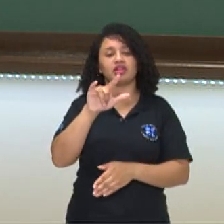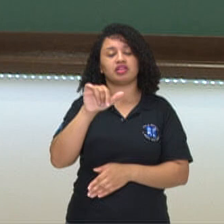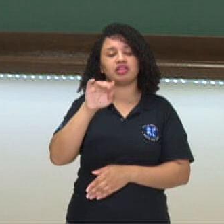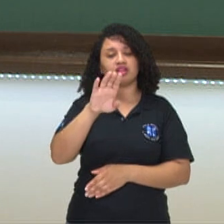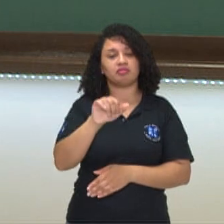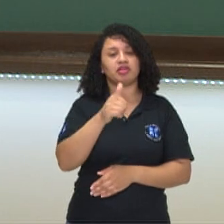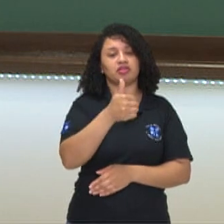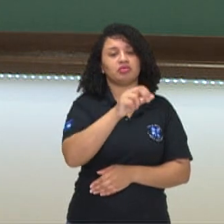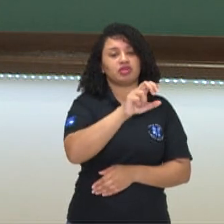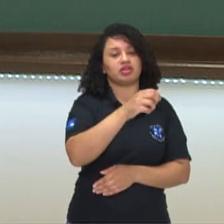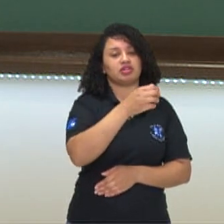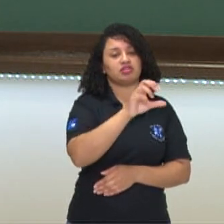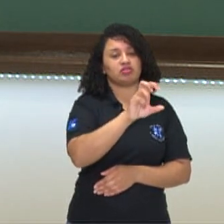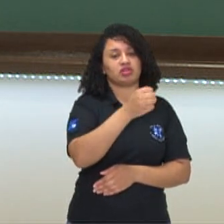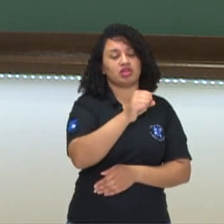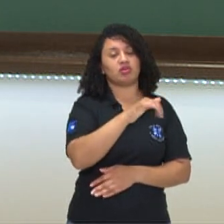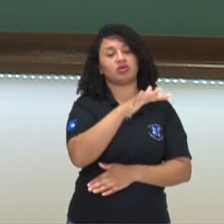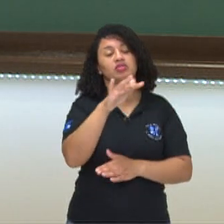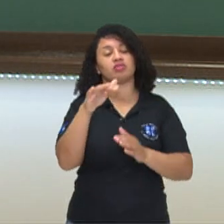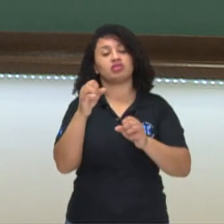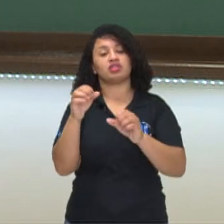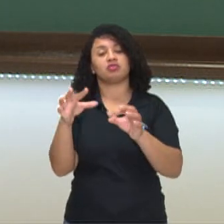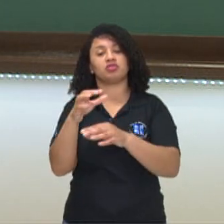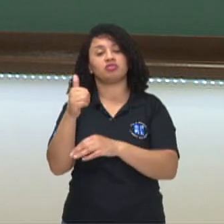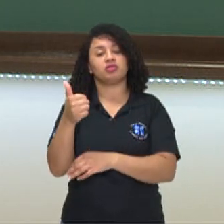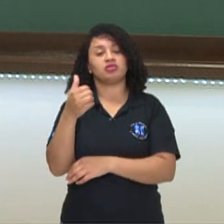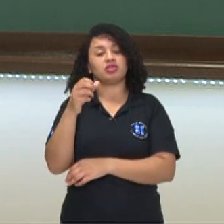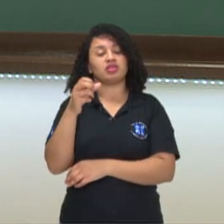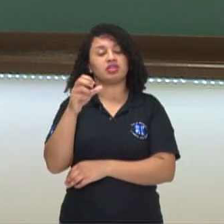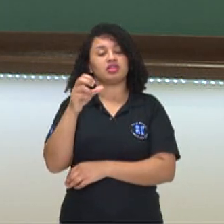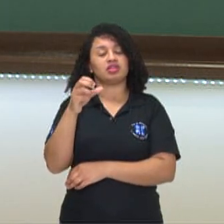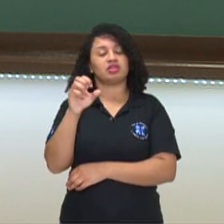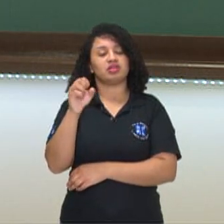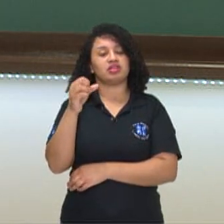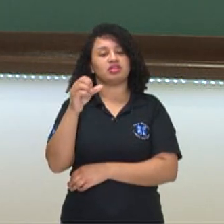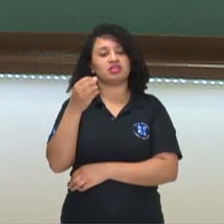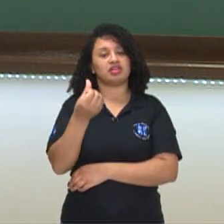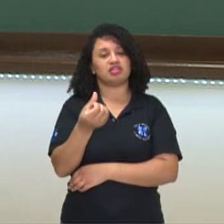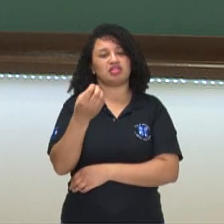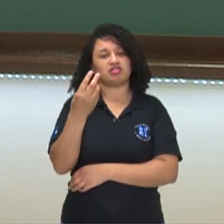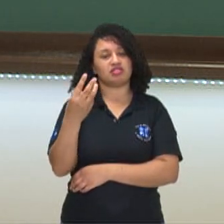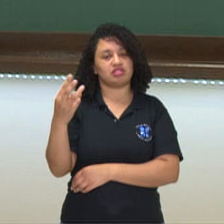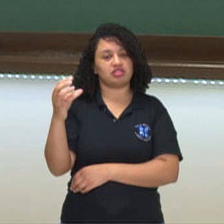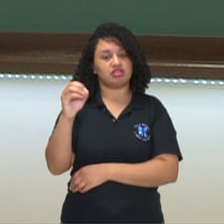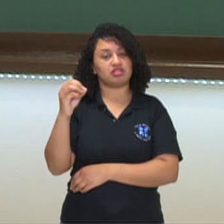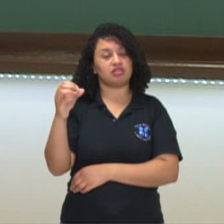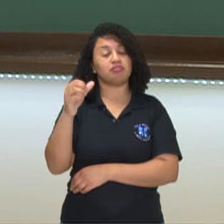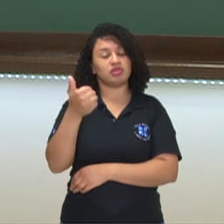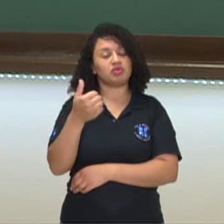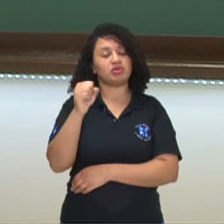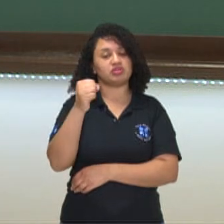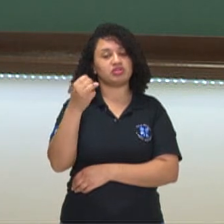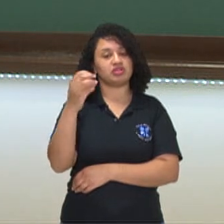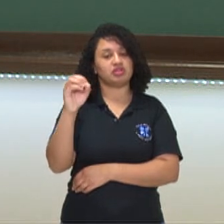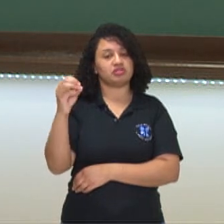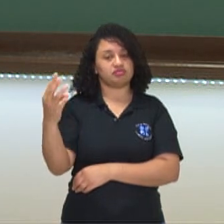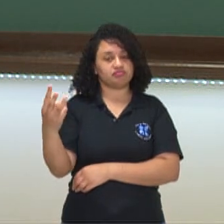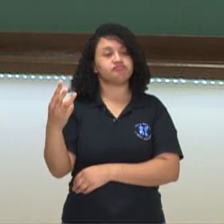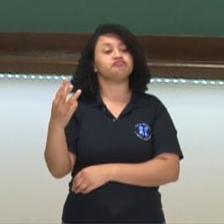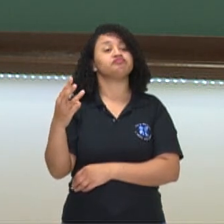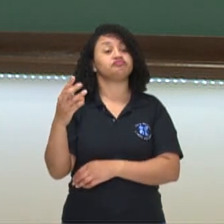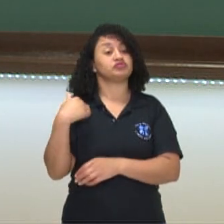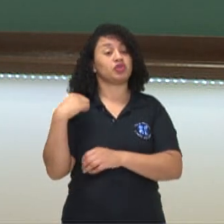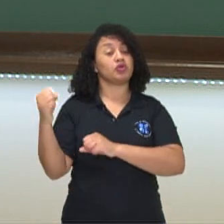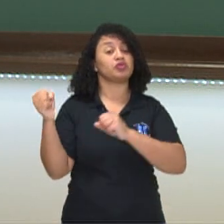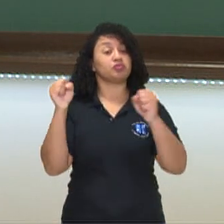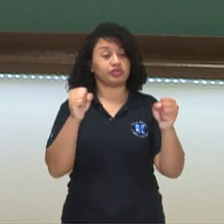1558, terminou em 1603, então é um reinado temporal, um poder temporal, e o poder espiritual